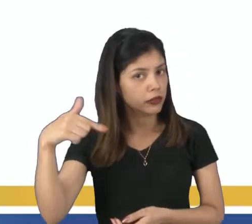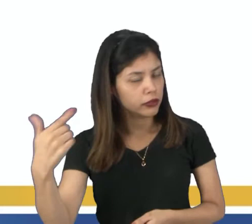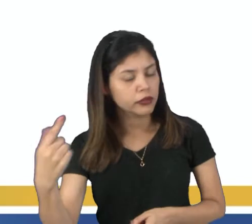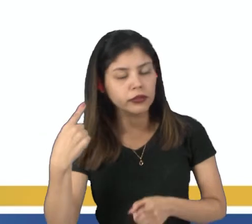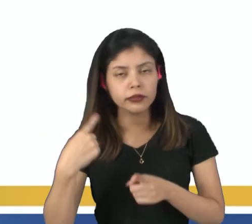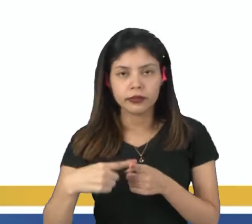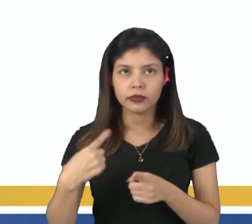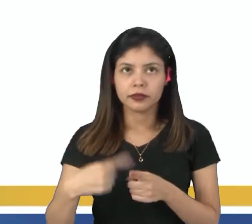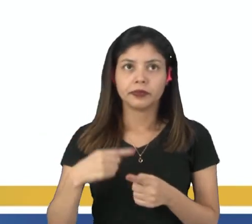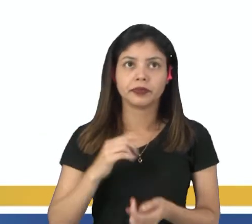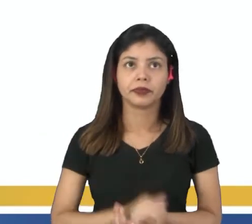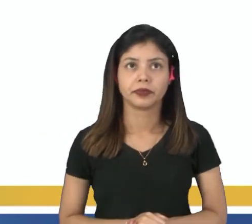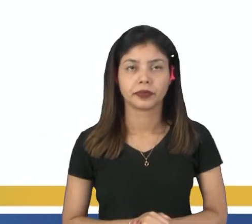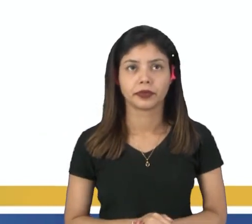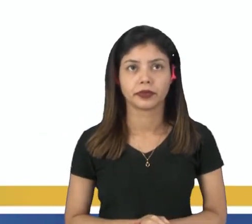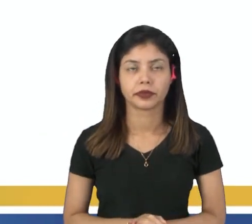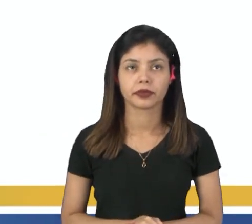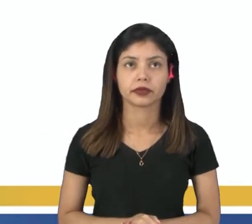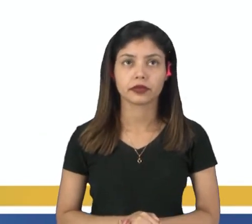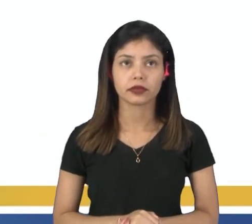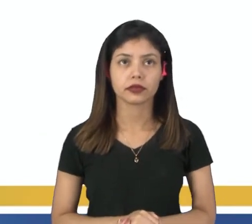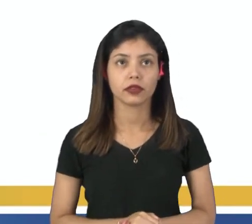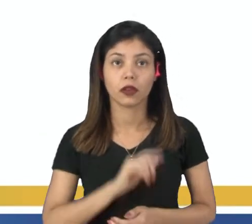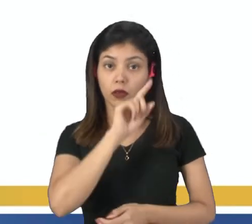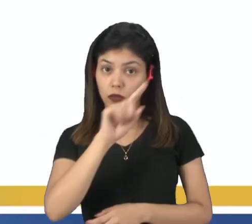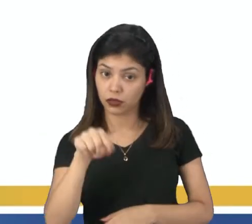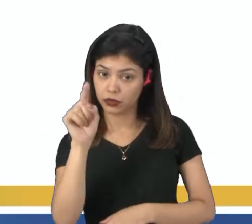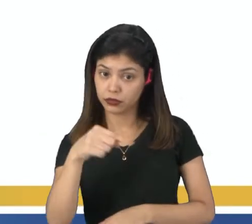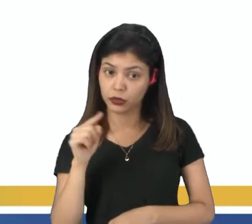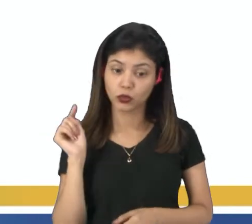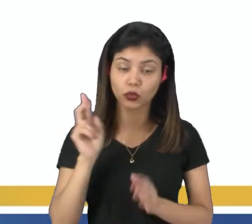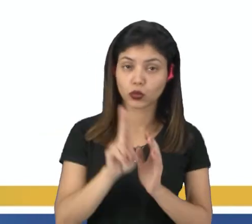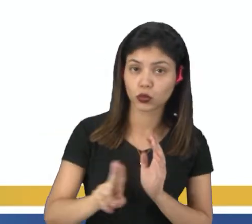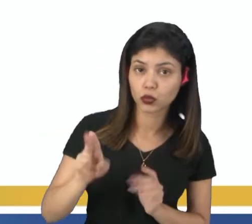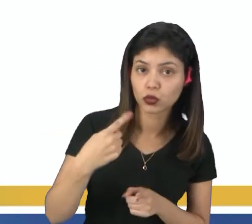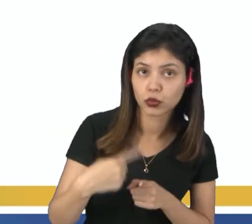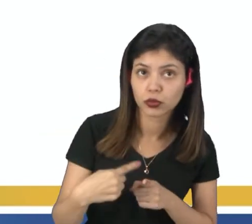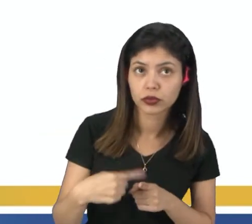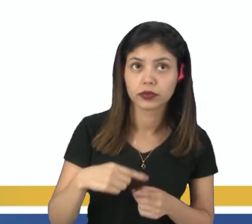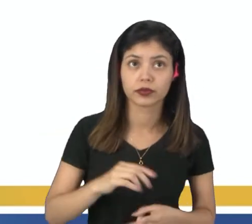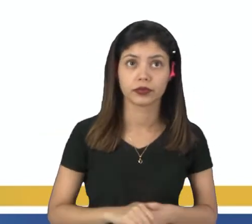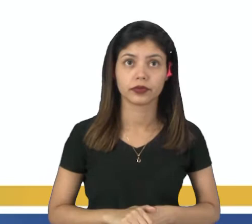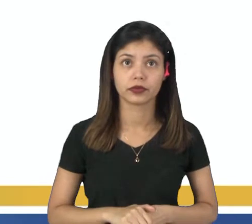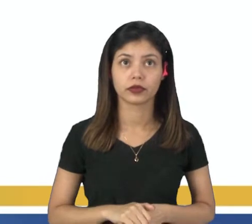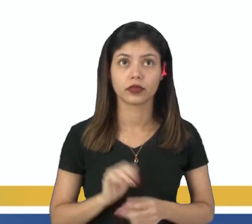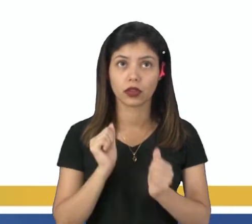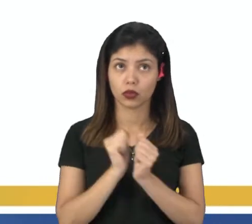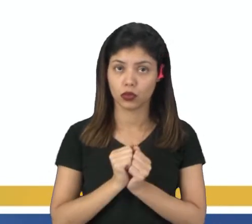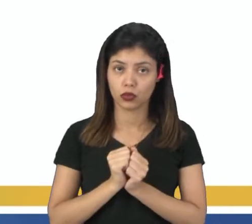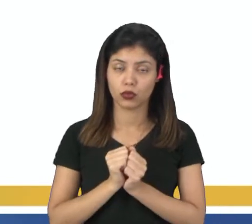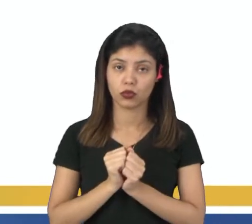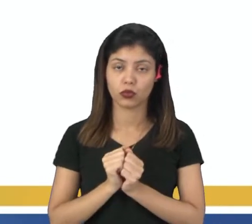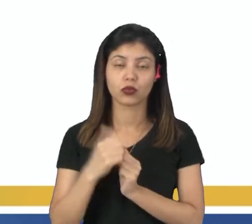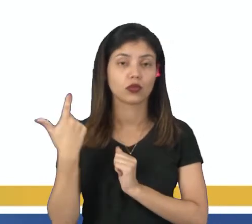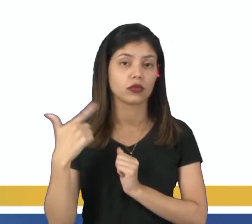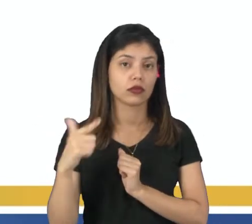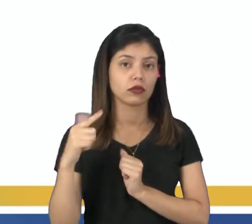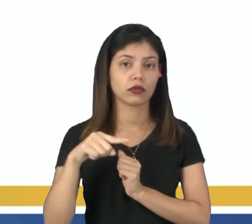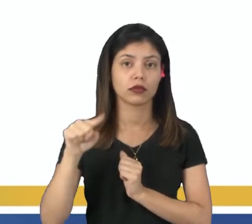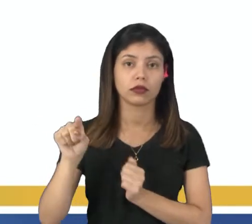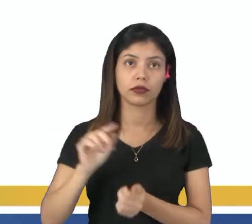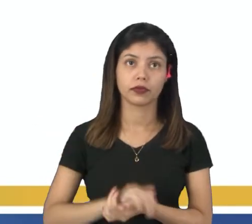de porquê. Assinale a alternativa que aponta o uso do porquê, junto e sem acento, no